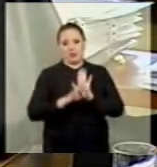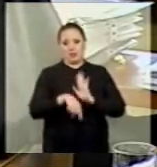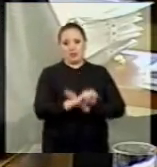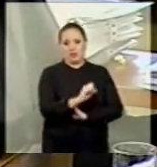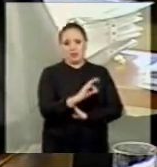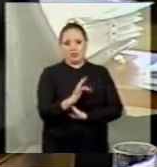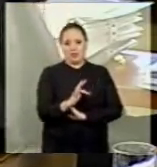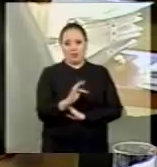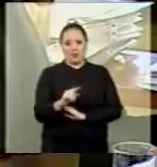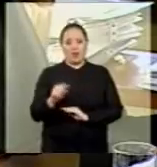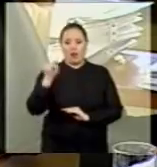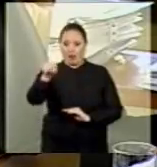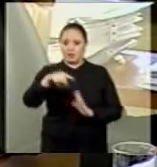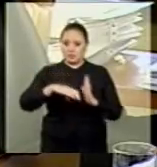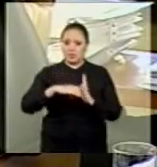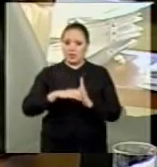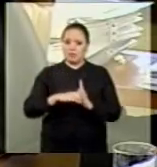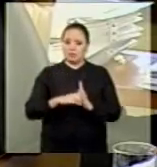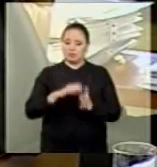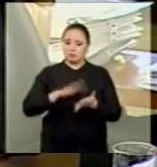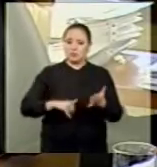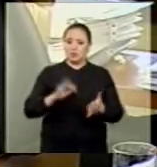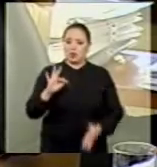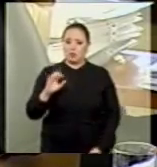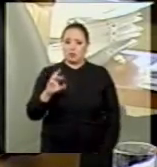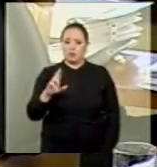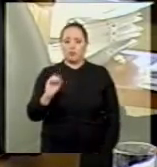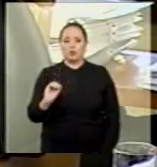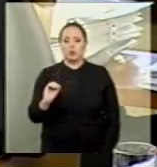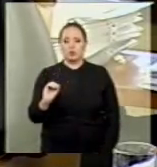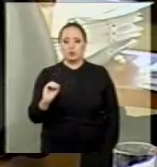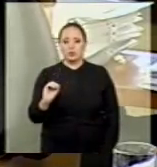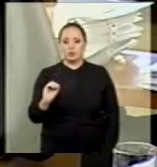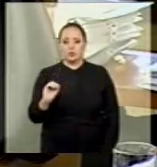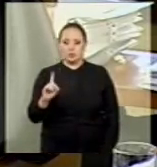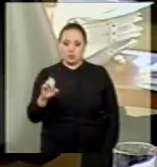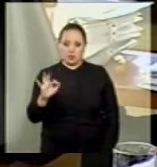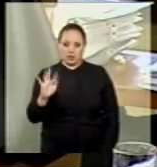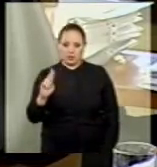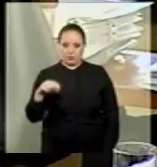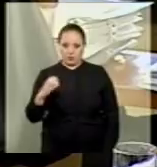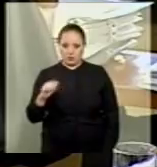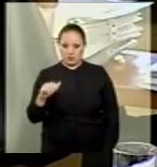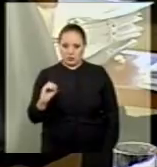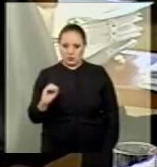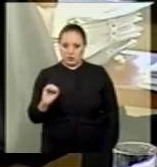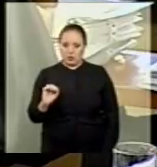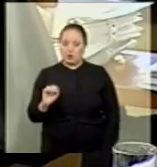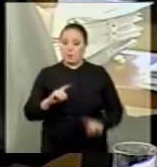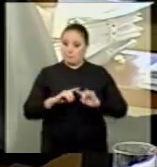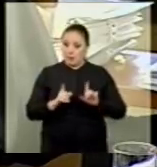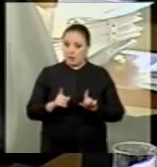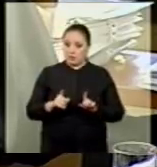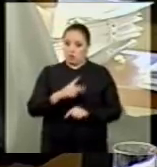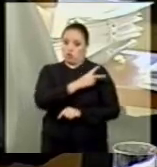foro de prerrogativa por função, para todos, menos para os chefes de poderes.